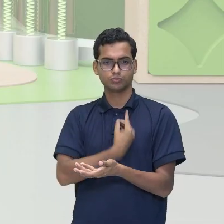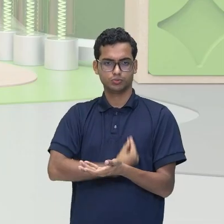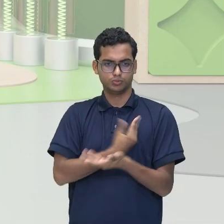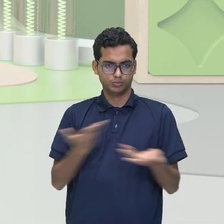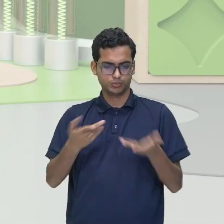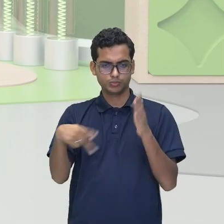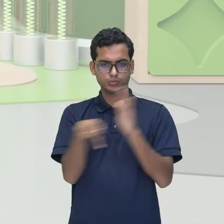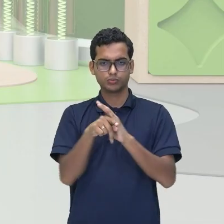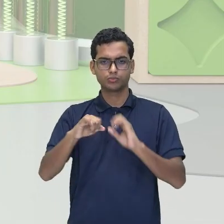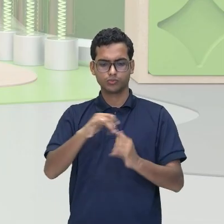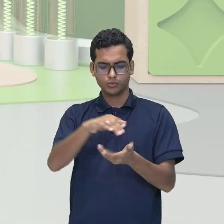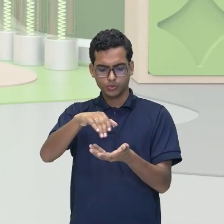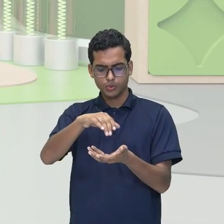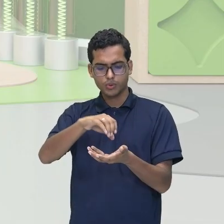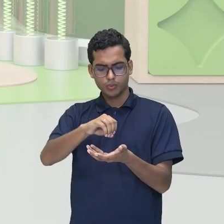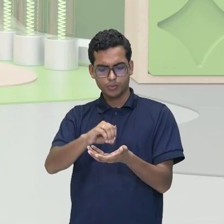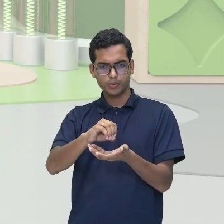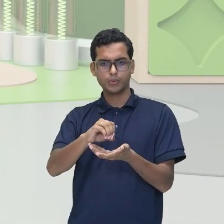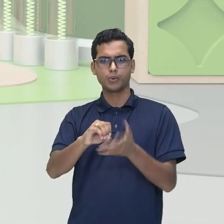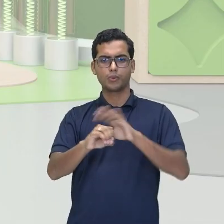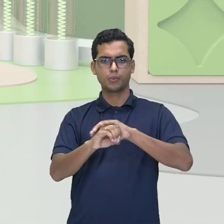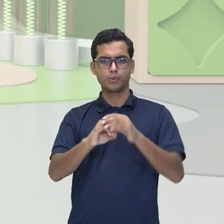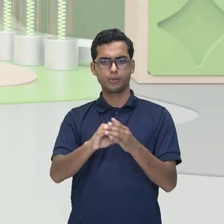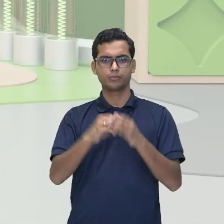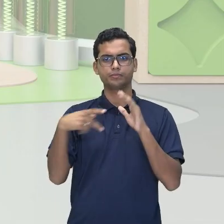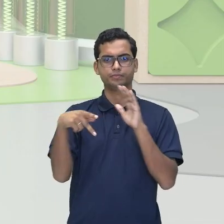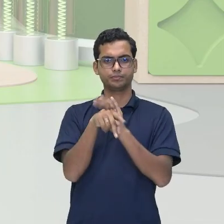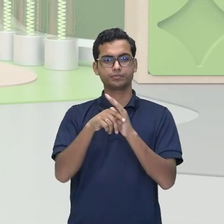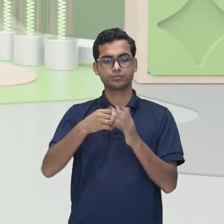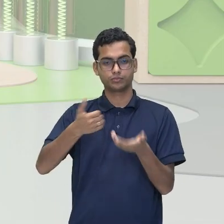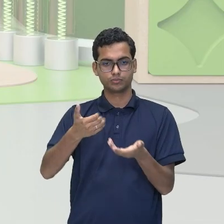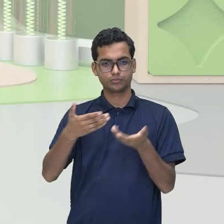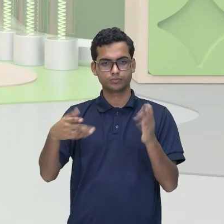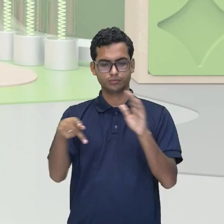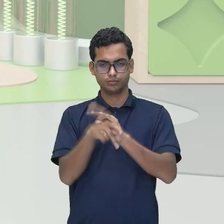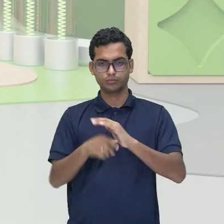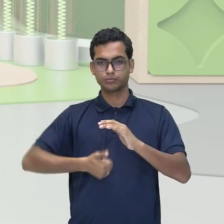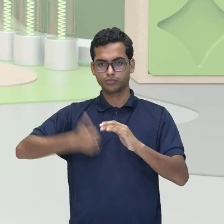estamos. Acima dela, a segunda camada vai ser a